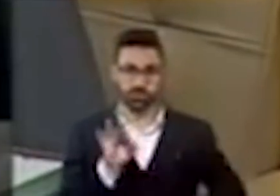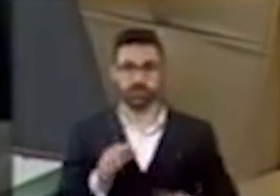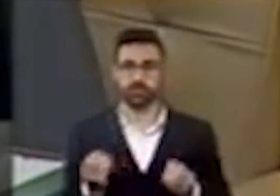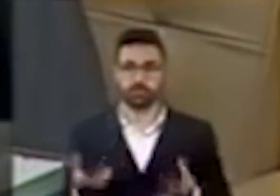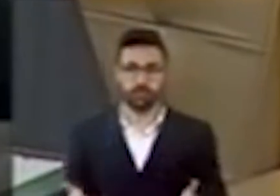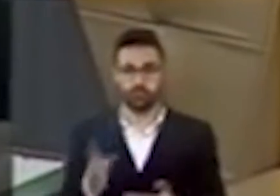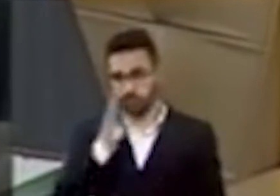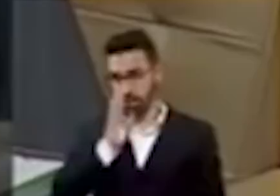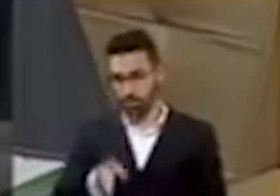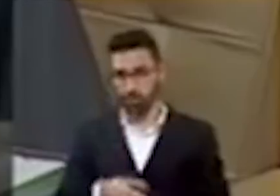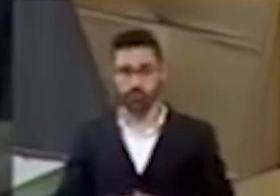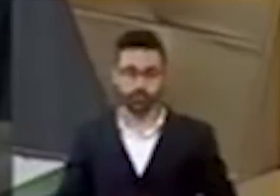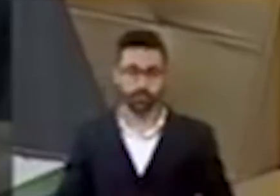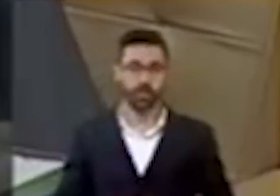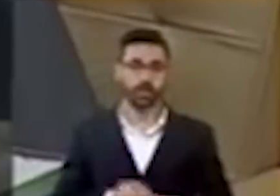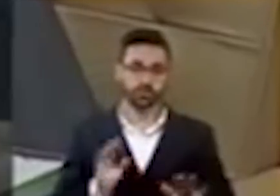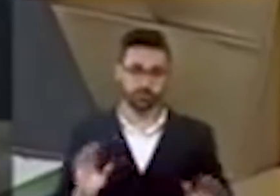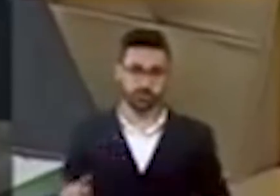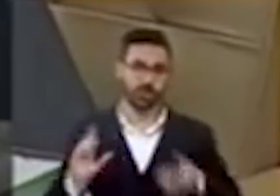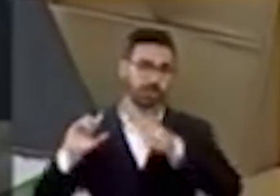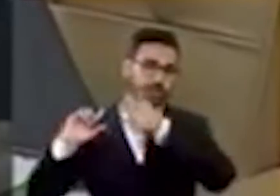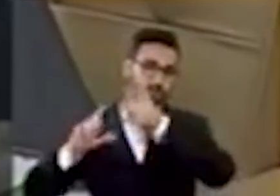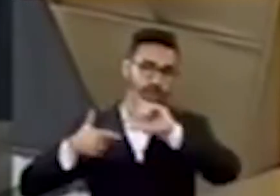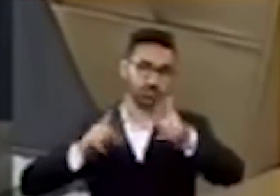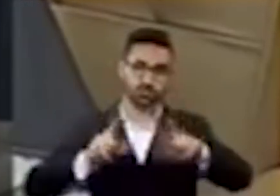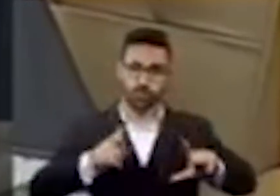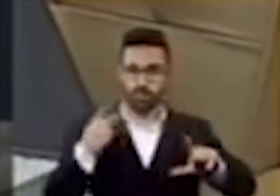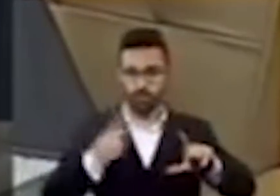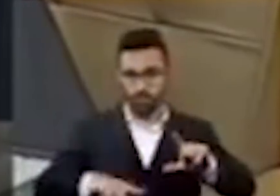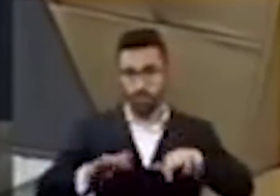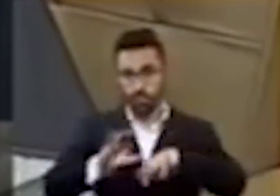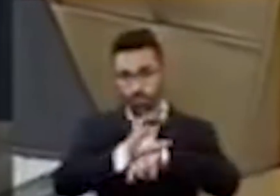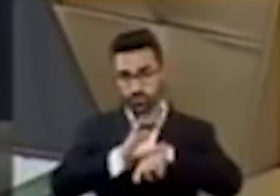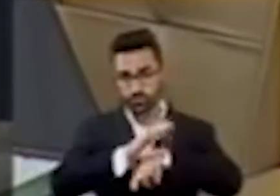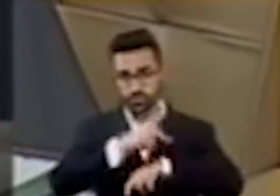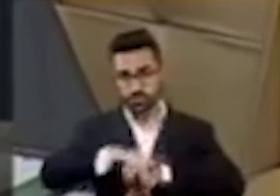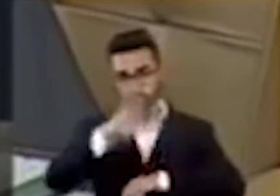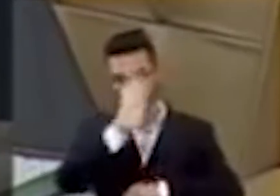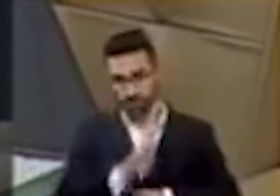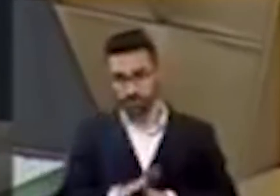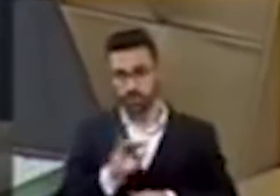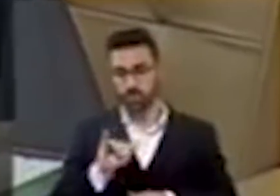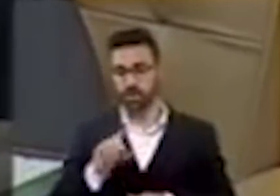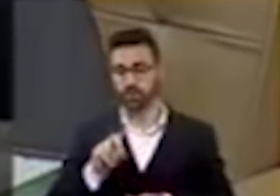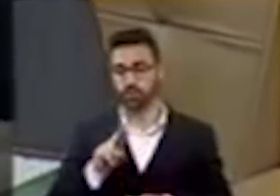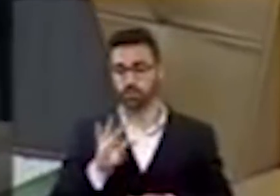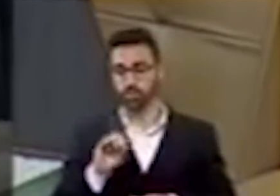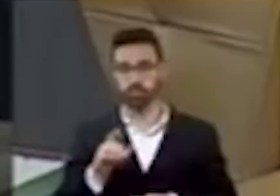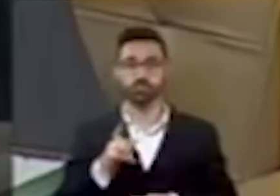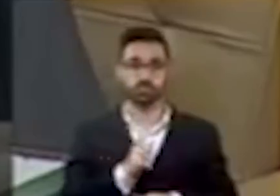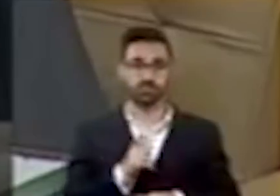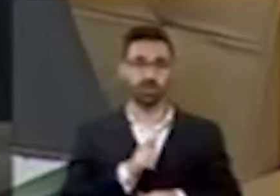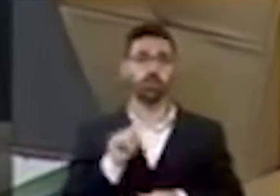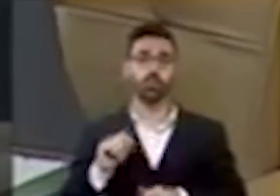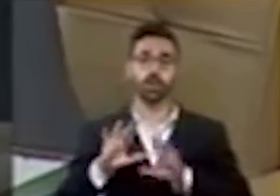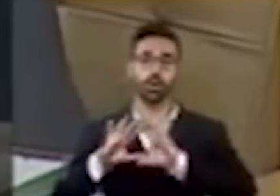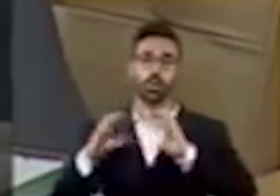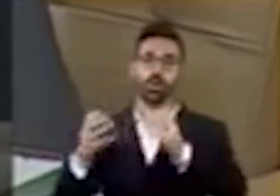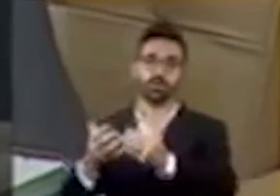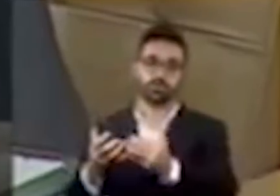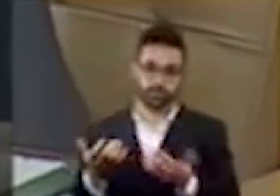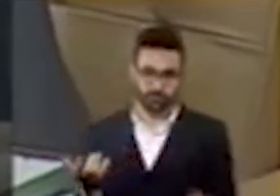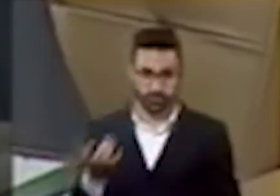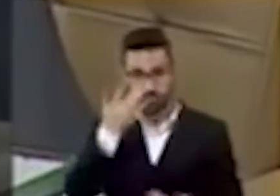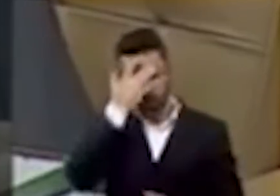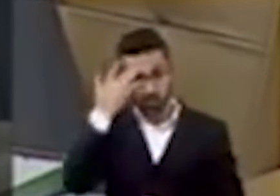exposto, na tradição constitucional brasileira, o indulto assume a forma coletiva e é destinado aos condenados